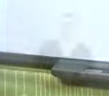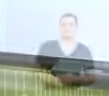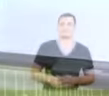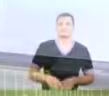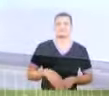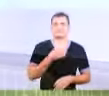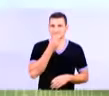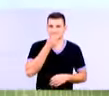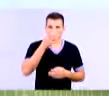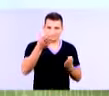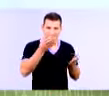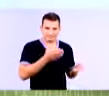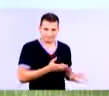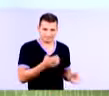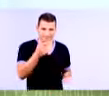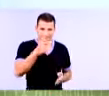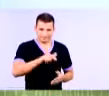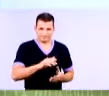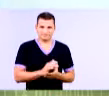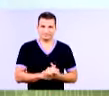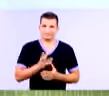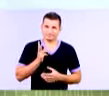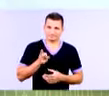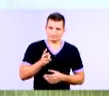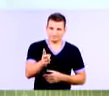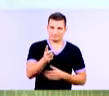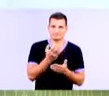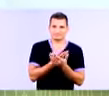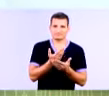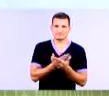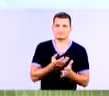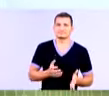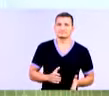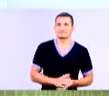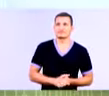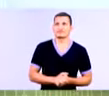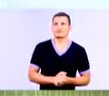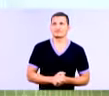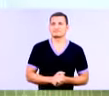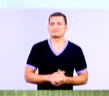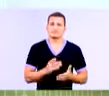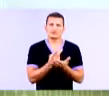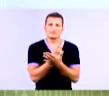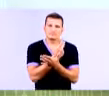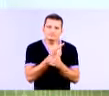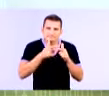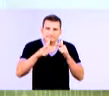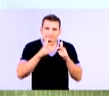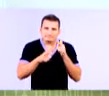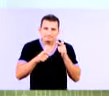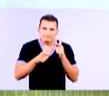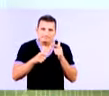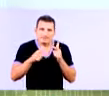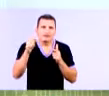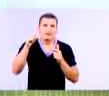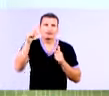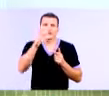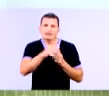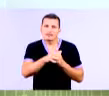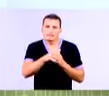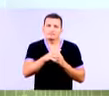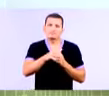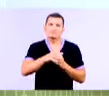Bem-vindo de volta, pessoal. Vamos lá continuar nossa aula. Aconteceu um pequeno problema, gente. Quem mandou um